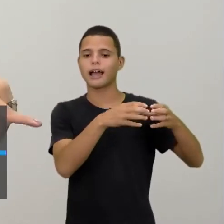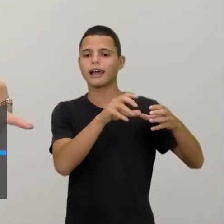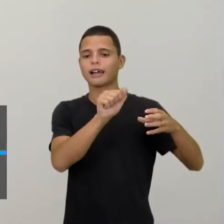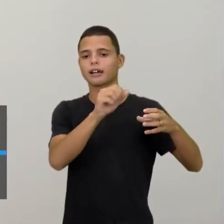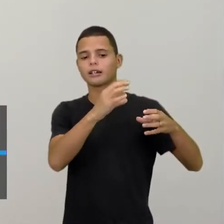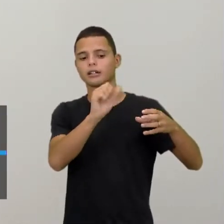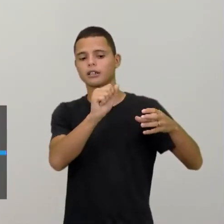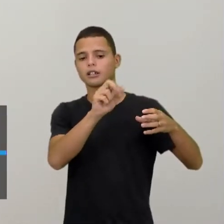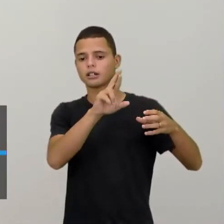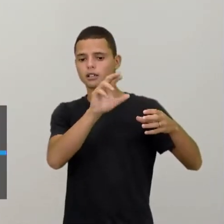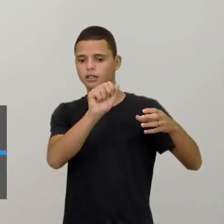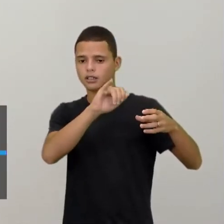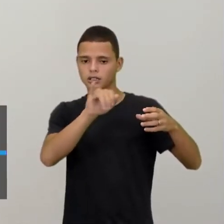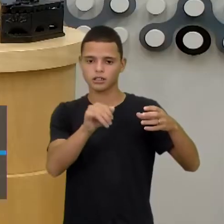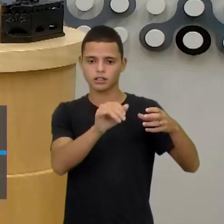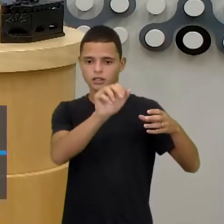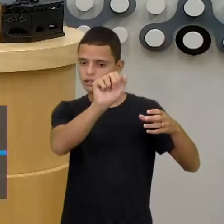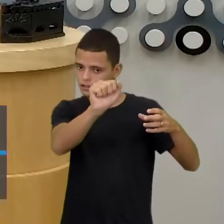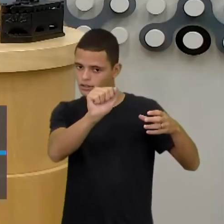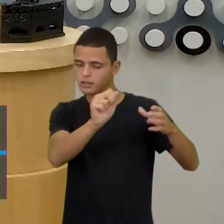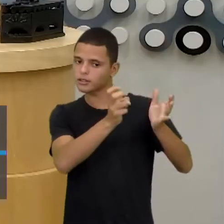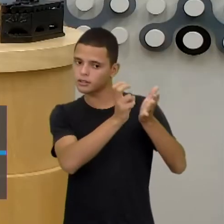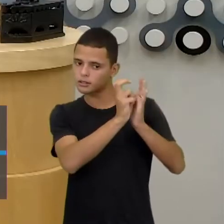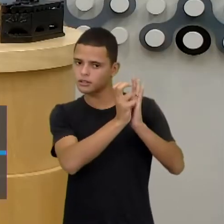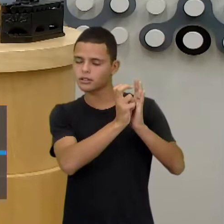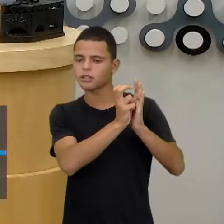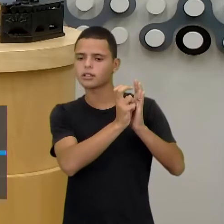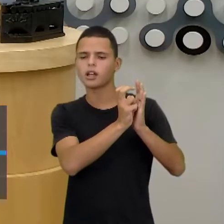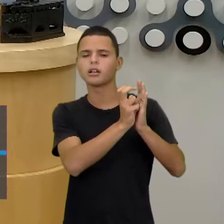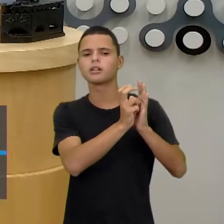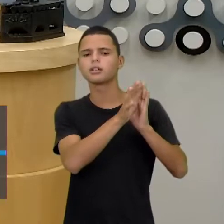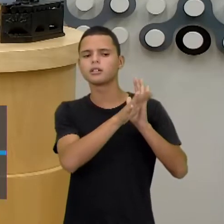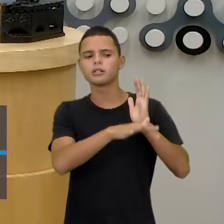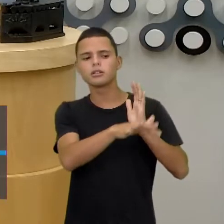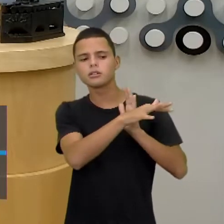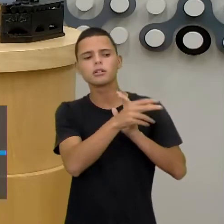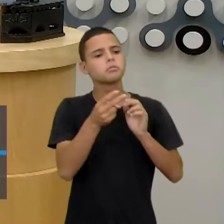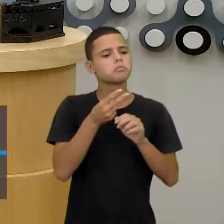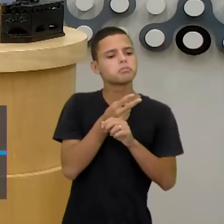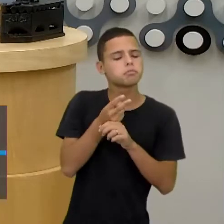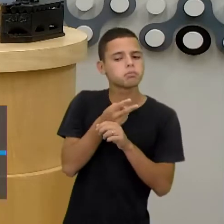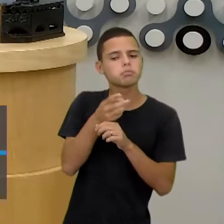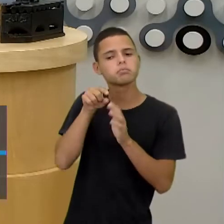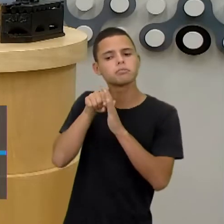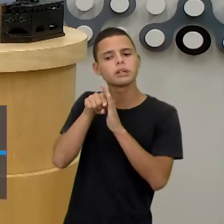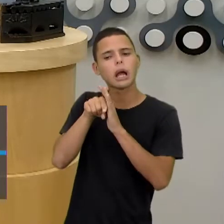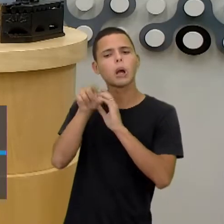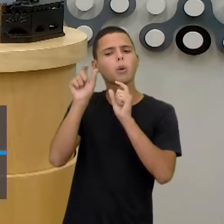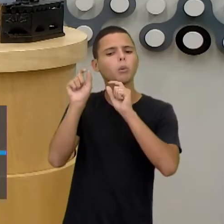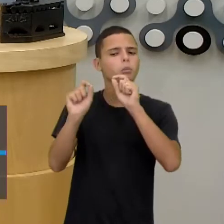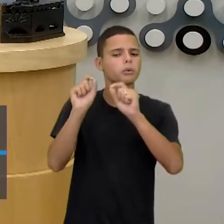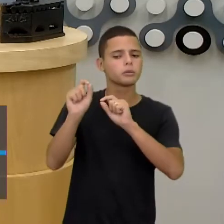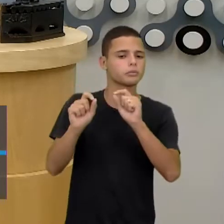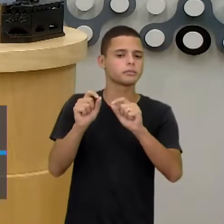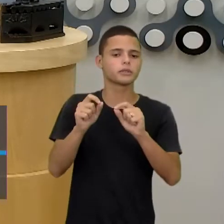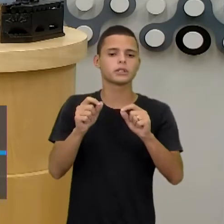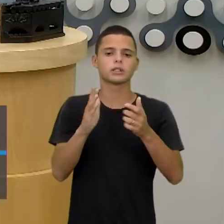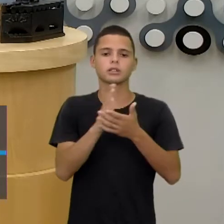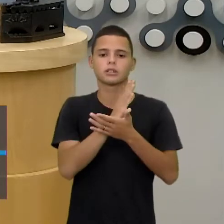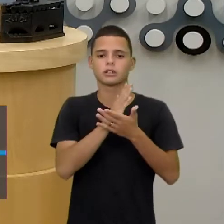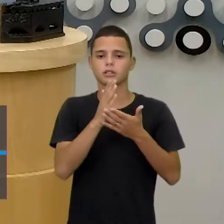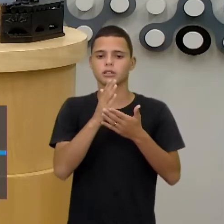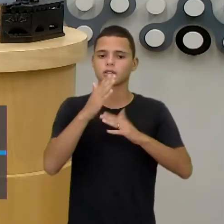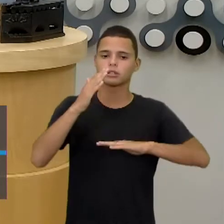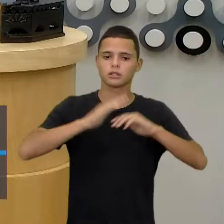pesquisa científica, Sim, né? É importante que os estudantes, então, já procurem, comecem a pesquisar aí essa questão, né, das práticas e